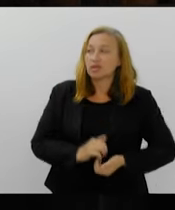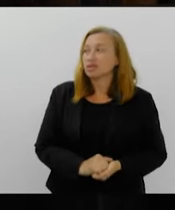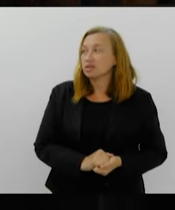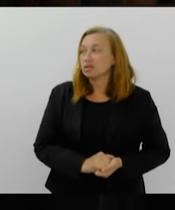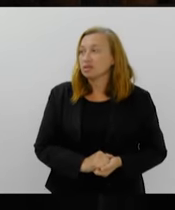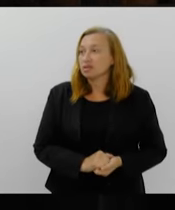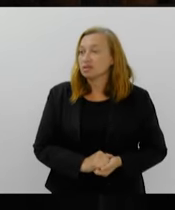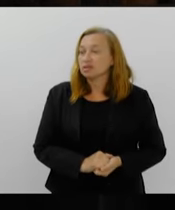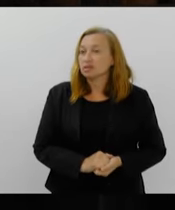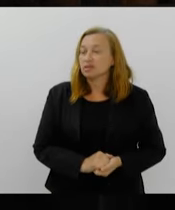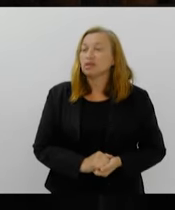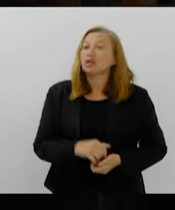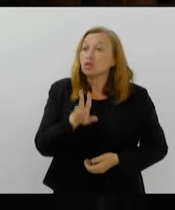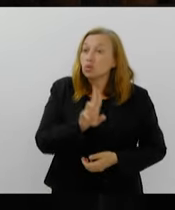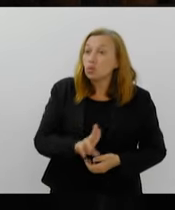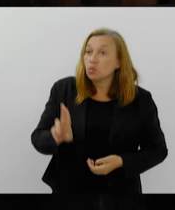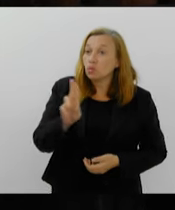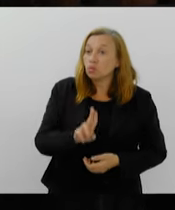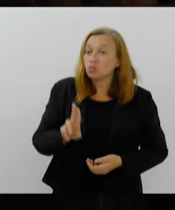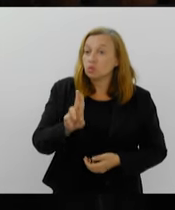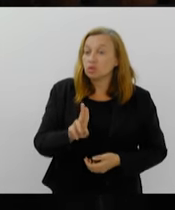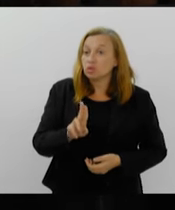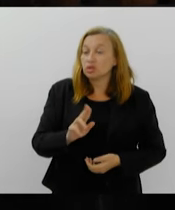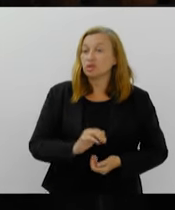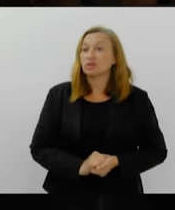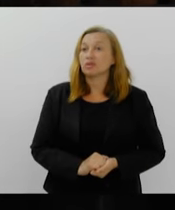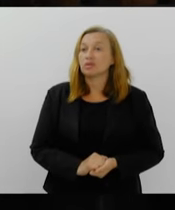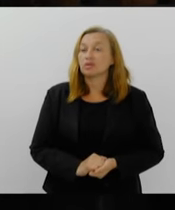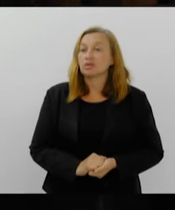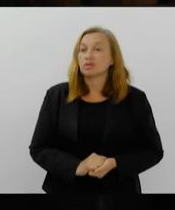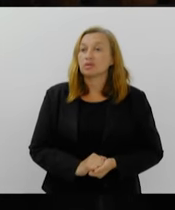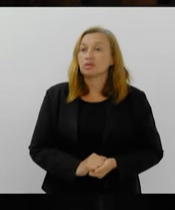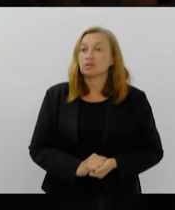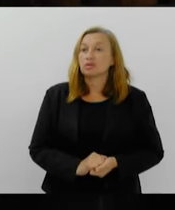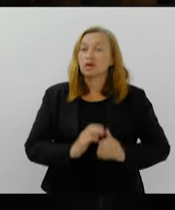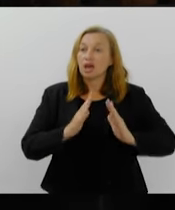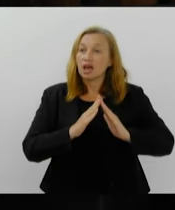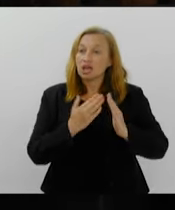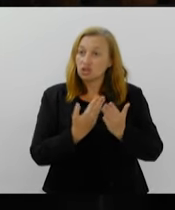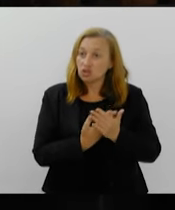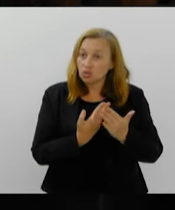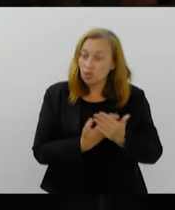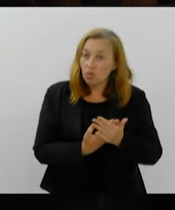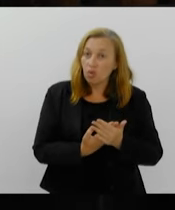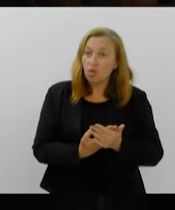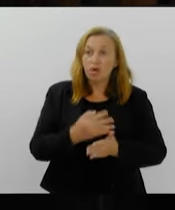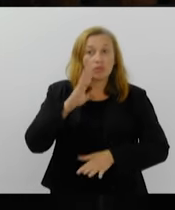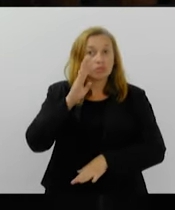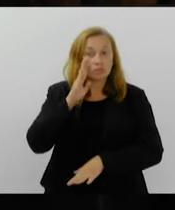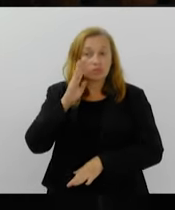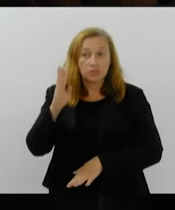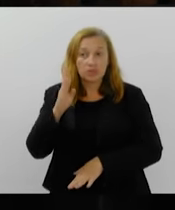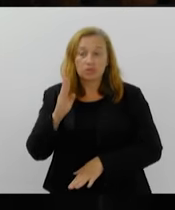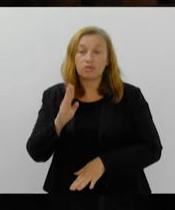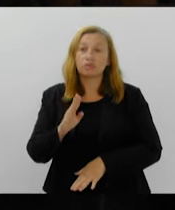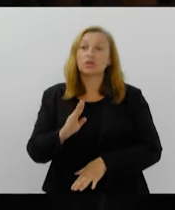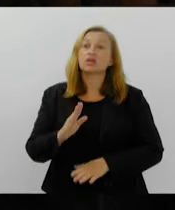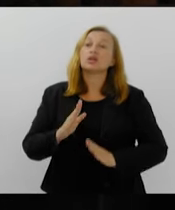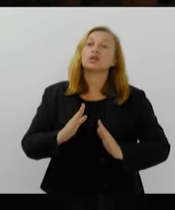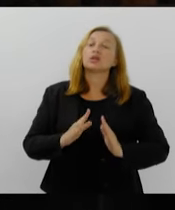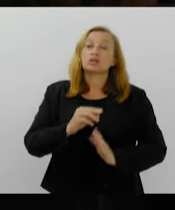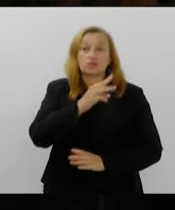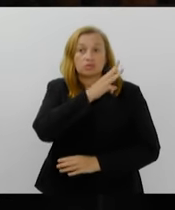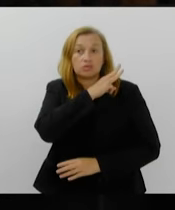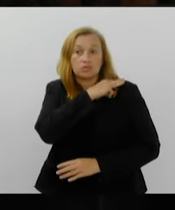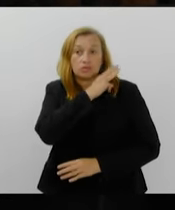e utilizam os meios educacionais mais especialmente as escolas as escolas de segundo grau